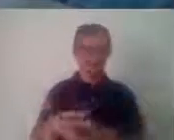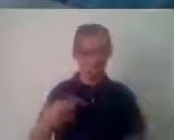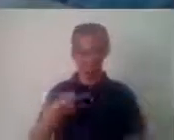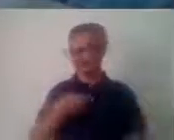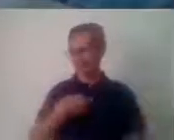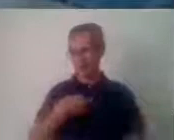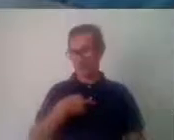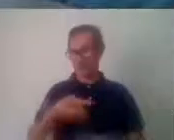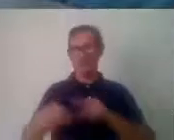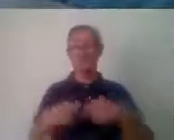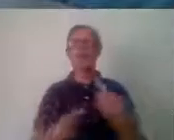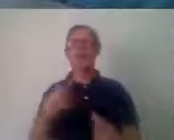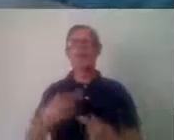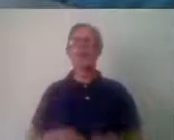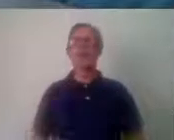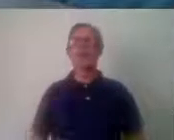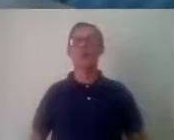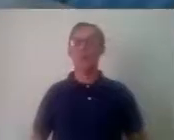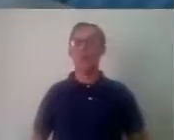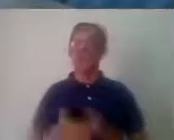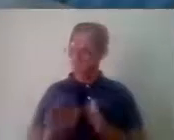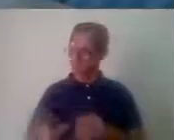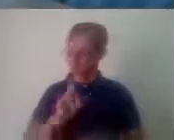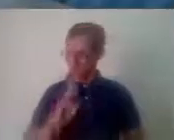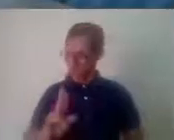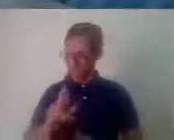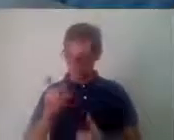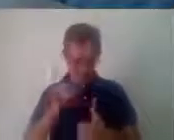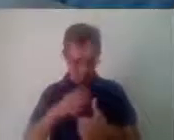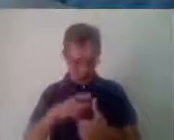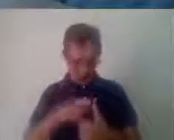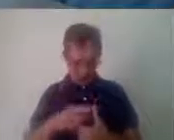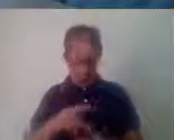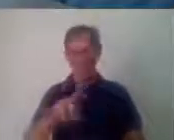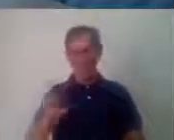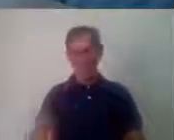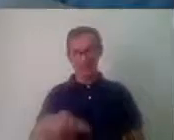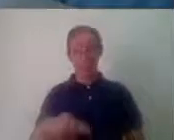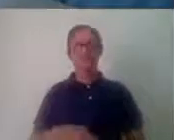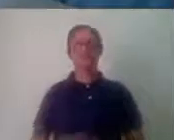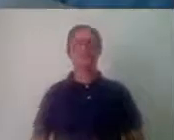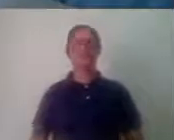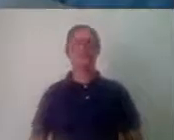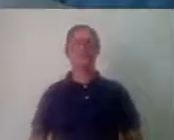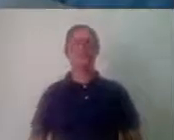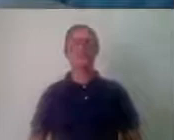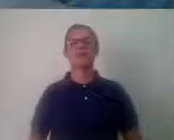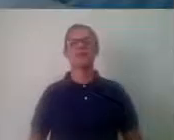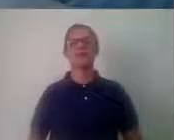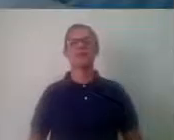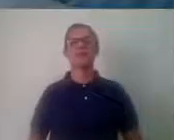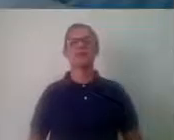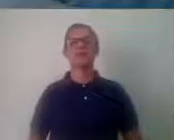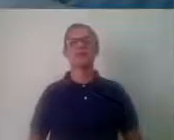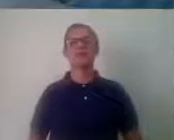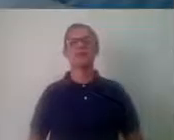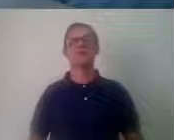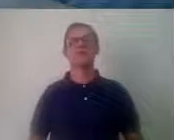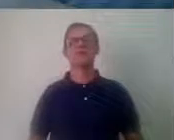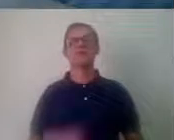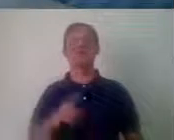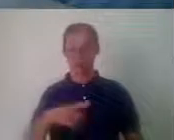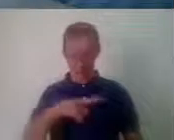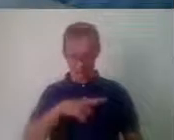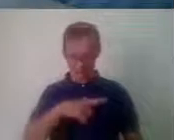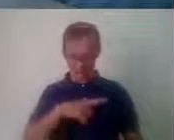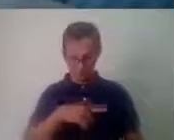pode escolher qual que é a ordem. Resolve primeiro a integral, a variação, né? A variável, que você